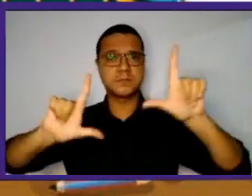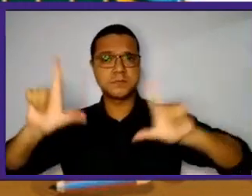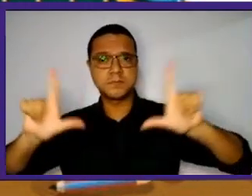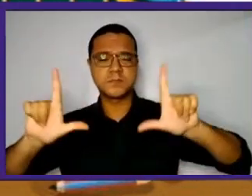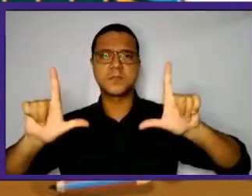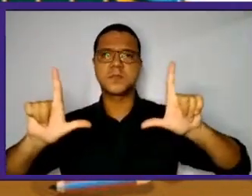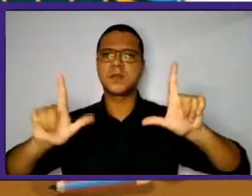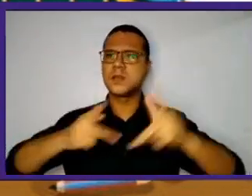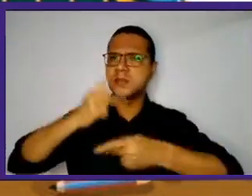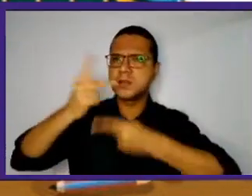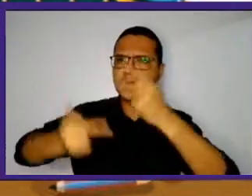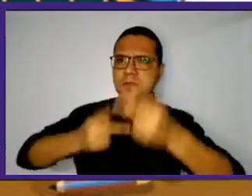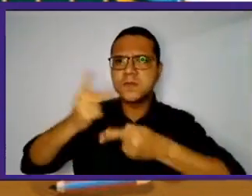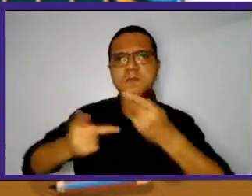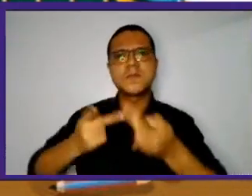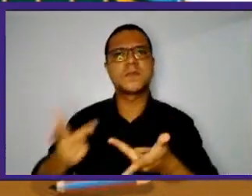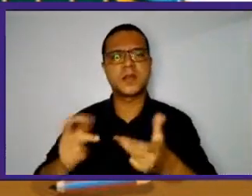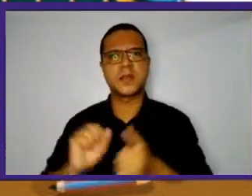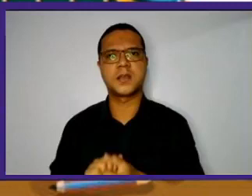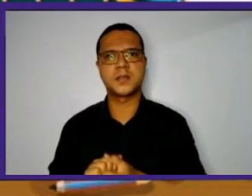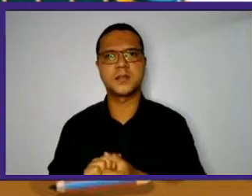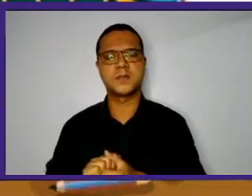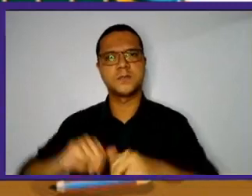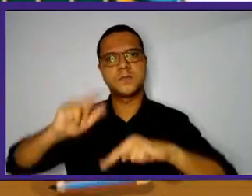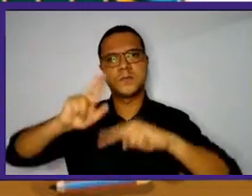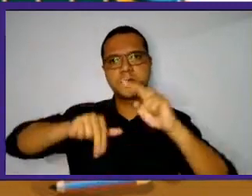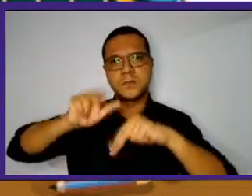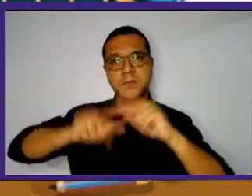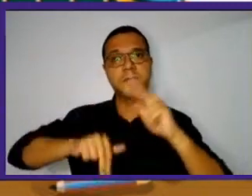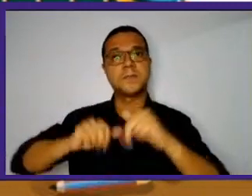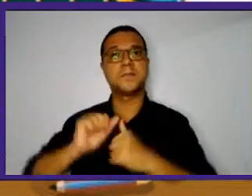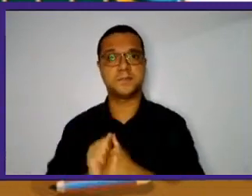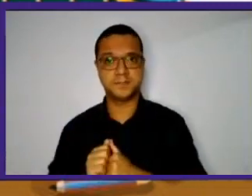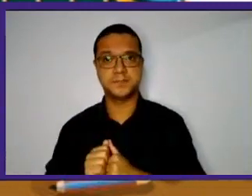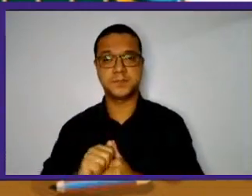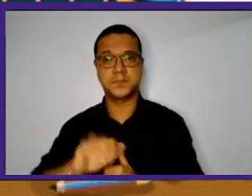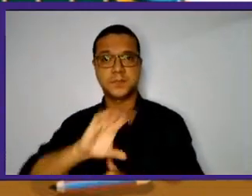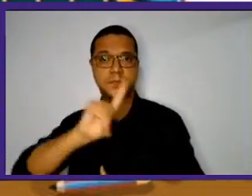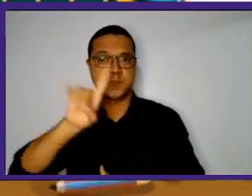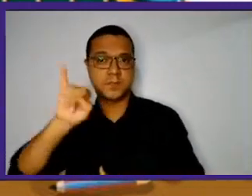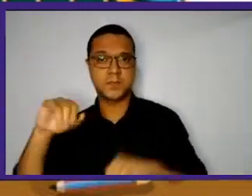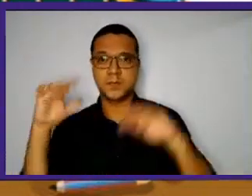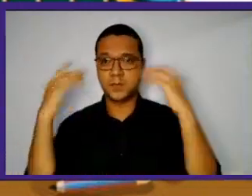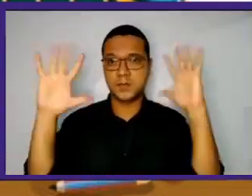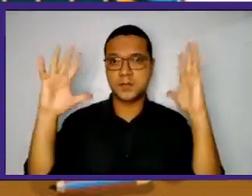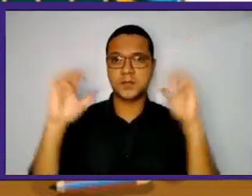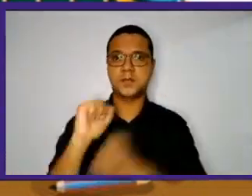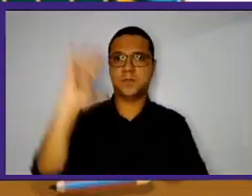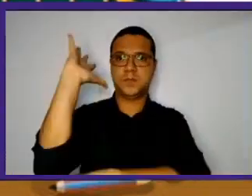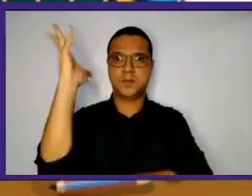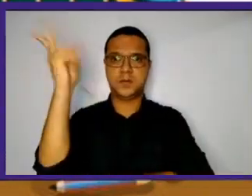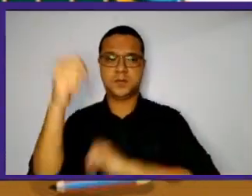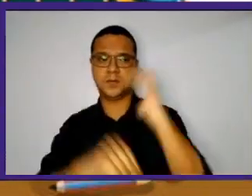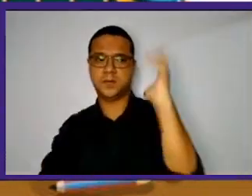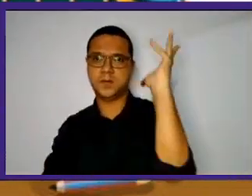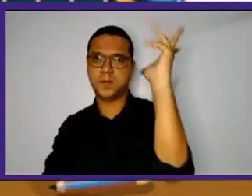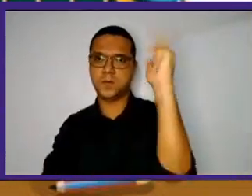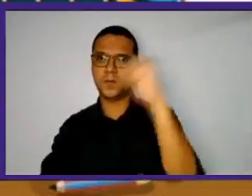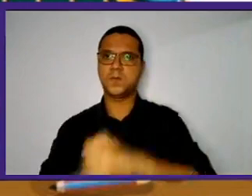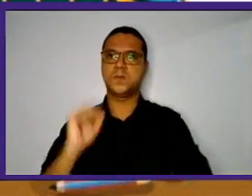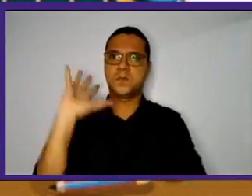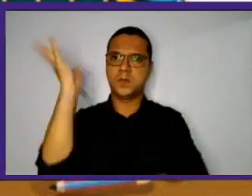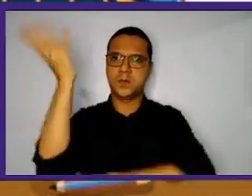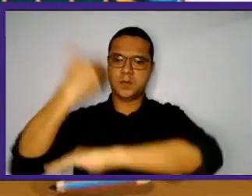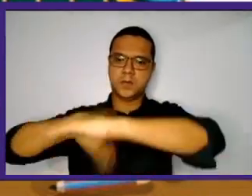televisão, se fala no mês de junho, o dia de comemorar, o dia do meio ambiente, e como a gente